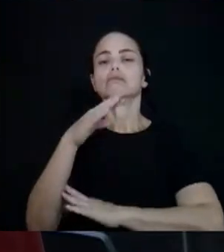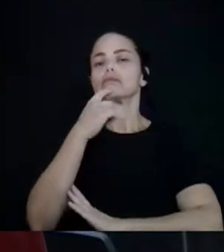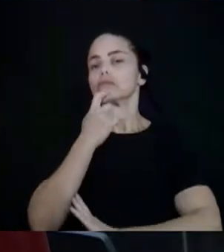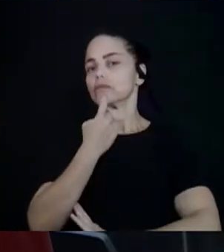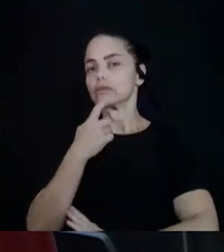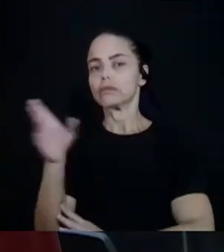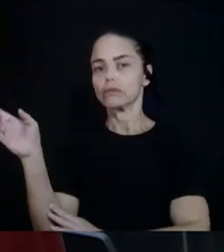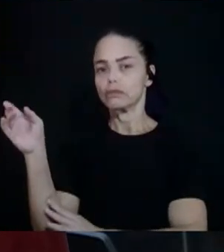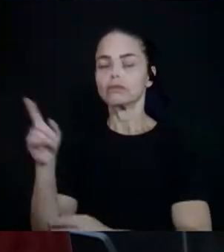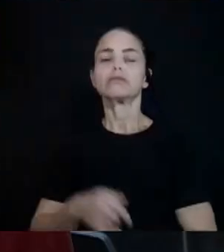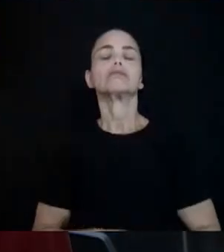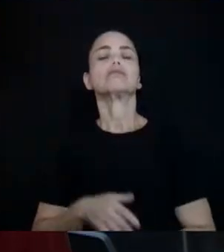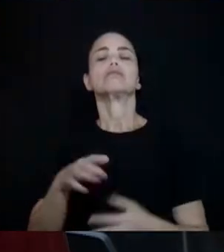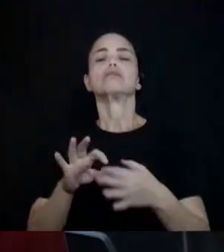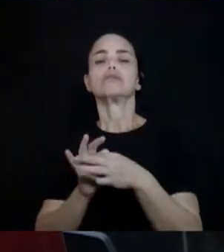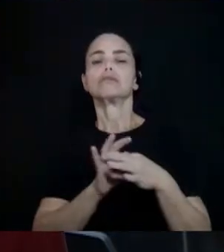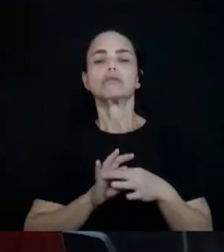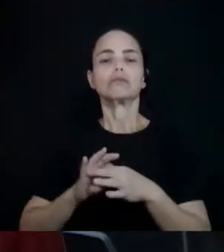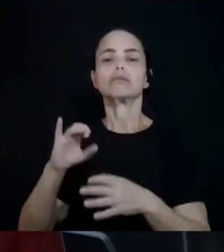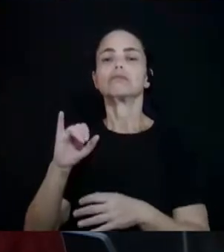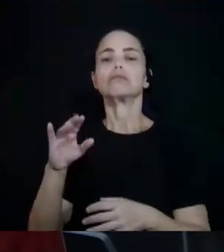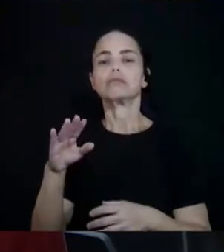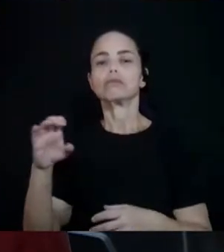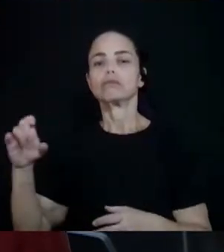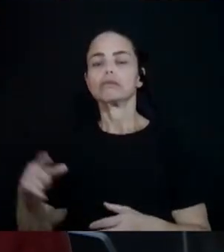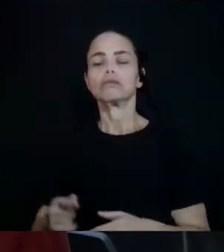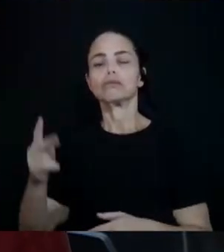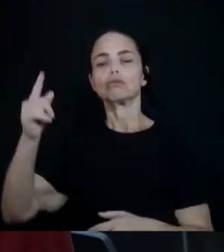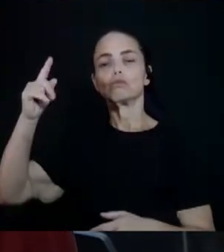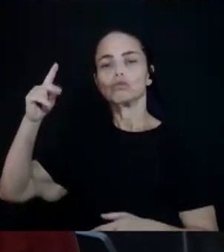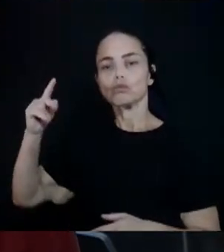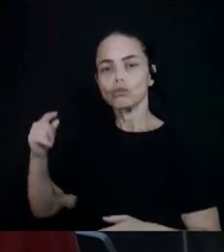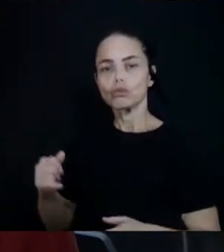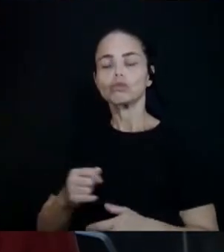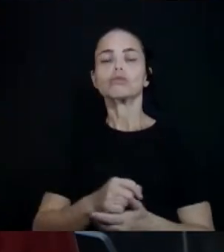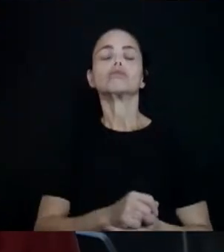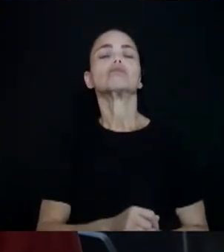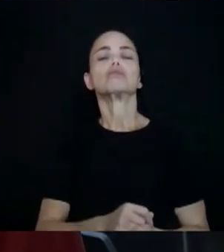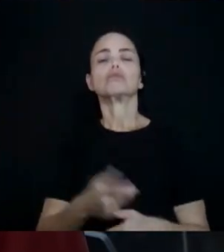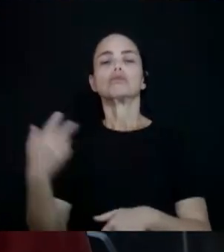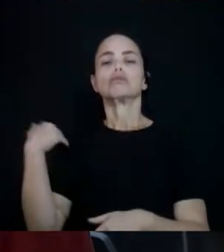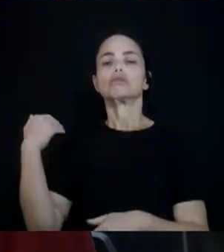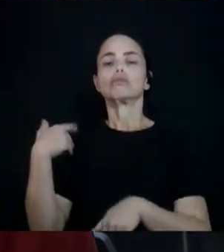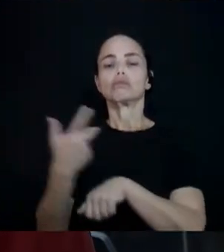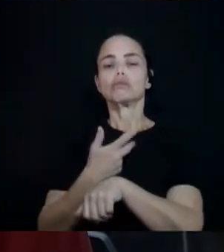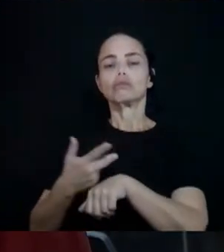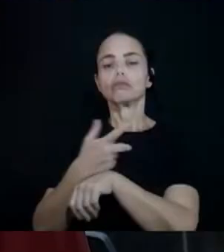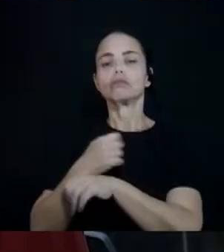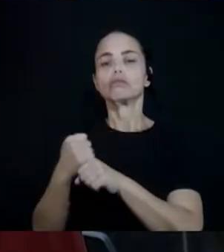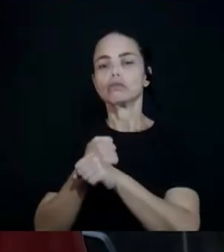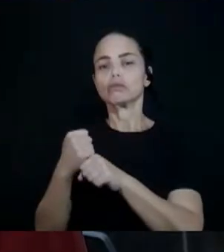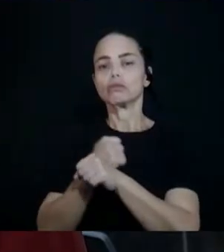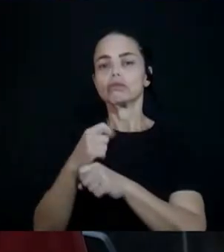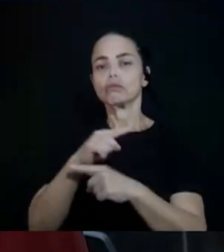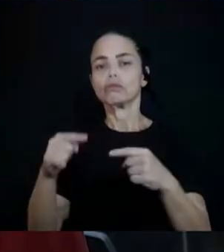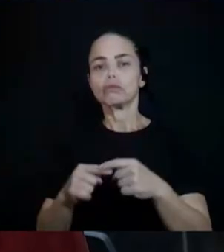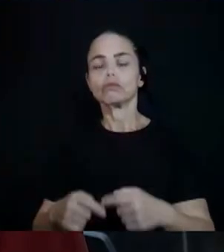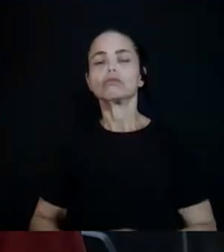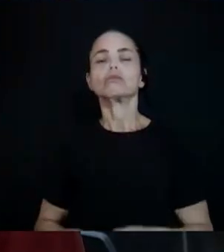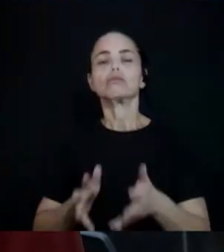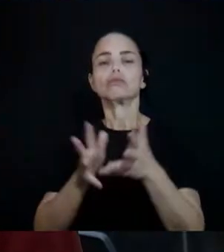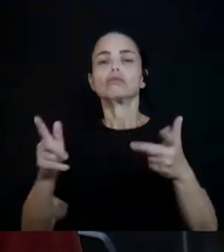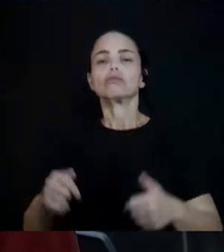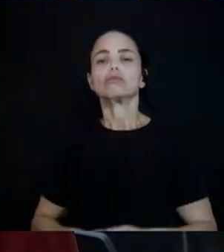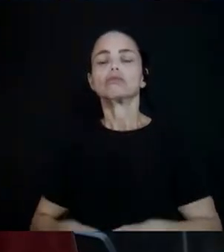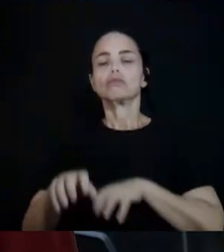Essa parceria com o CIEE é uma parceria já de longa data, né? Eles nos procuraram alguns anos atrás com o objetivo de enriquecer o processo de